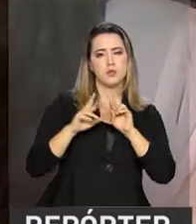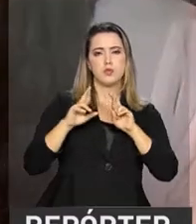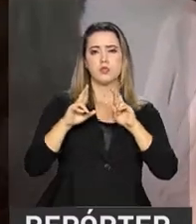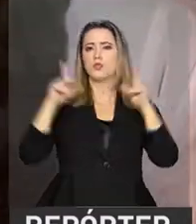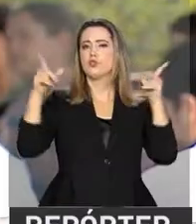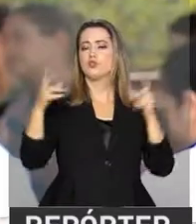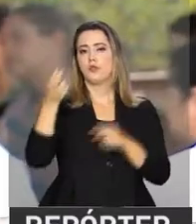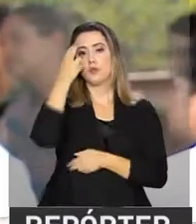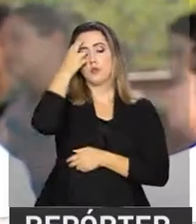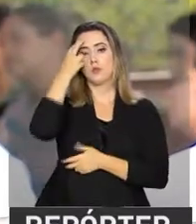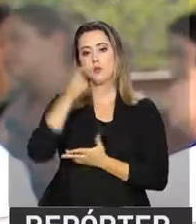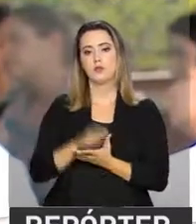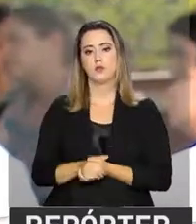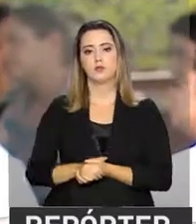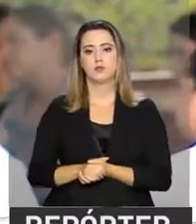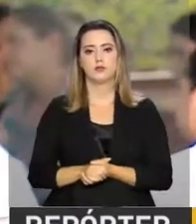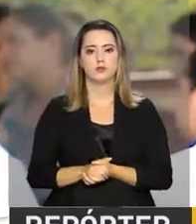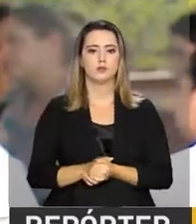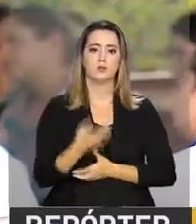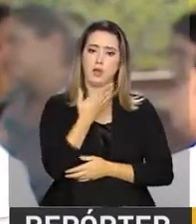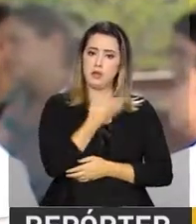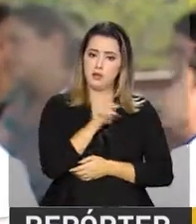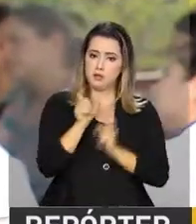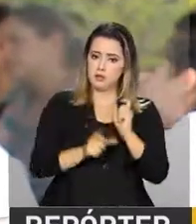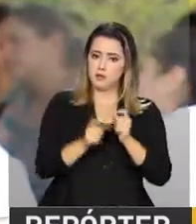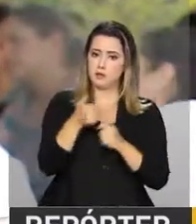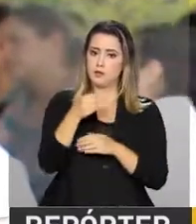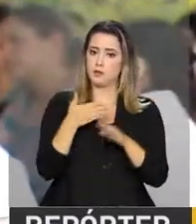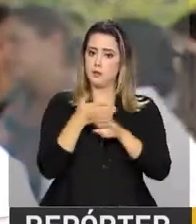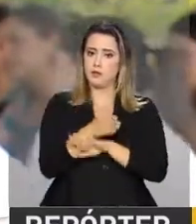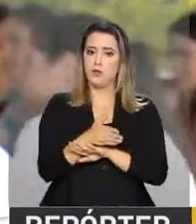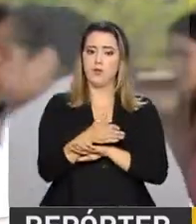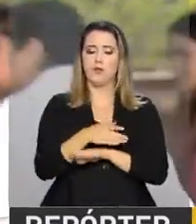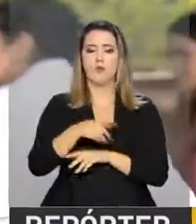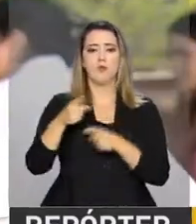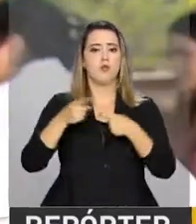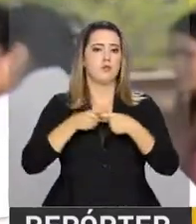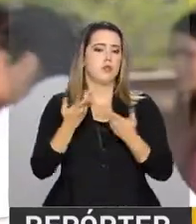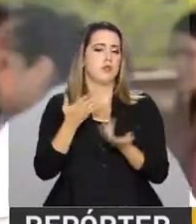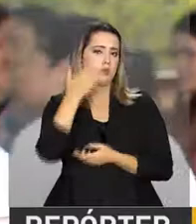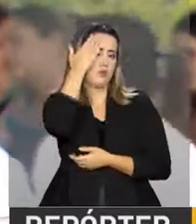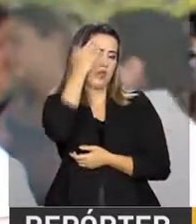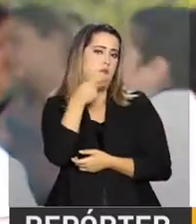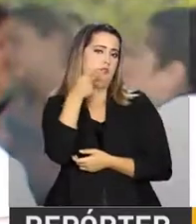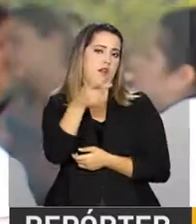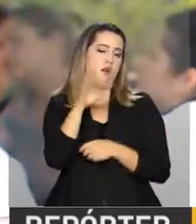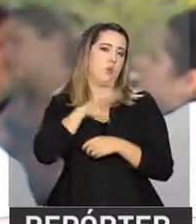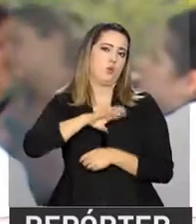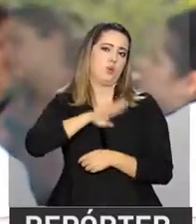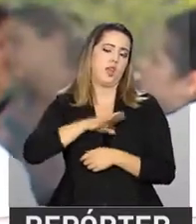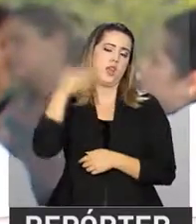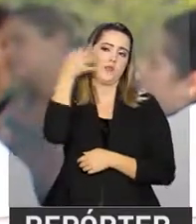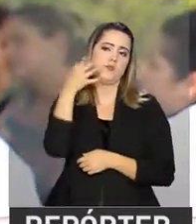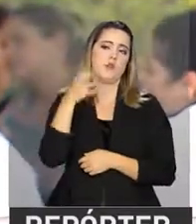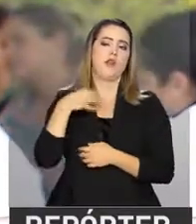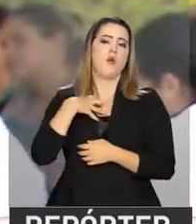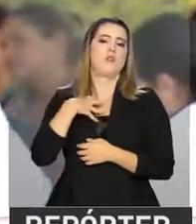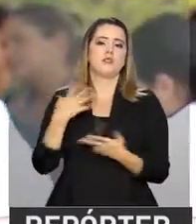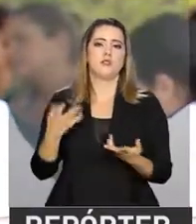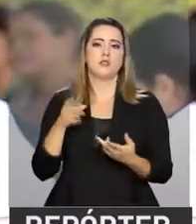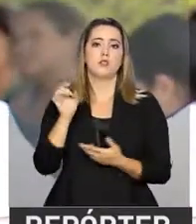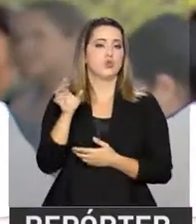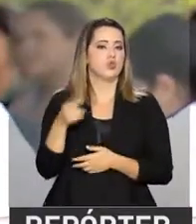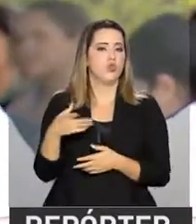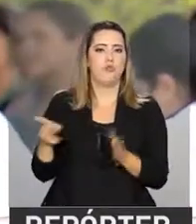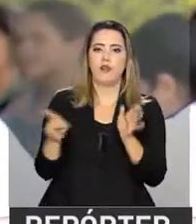culturais muitos deles não vão no médico por conta que não sabe falar português não só explicar que está sentindo porque ele sabe falar